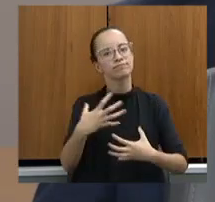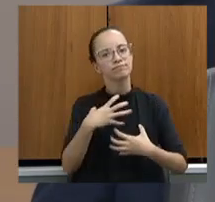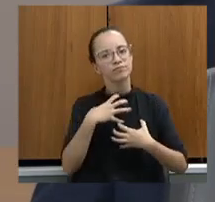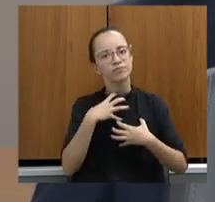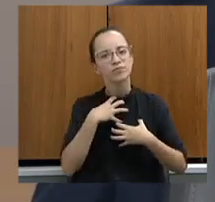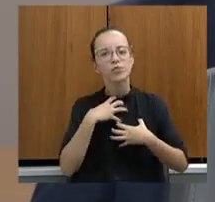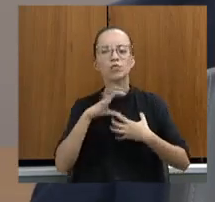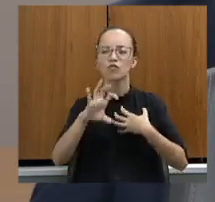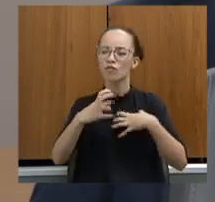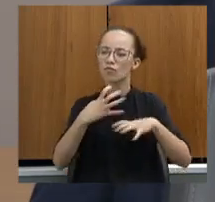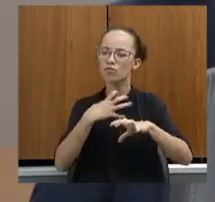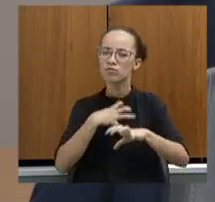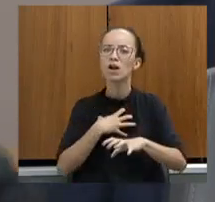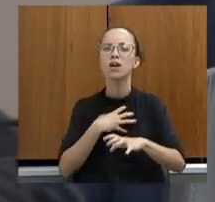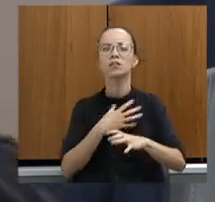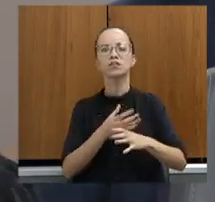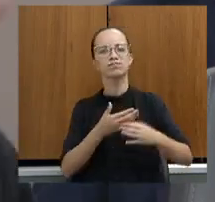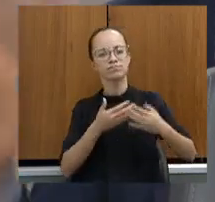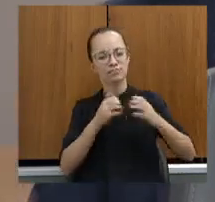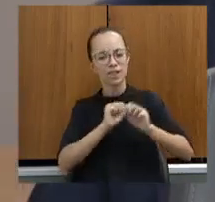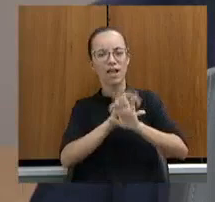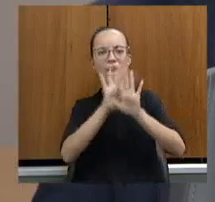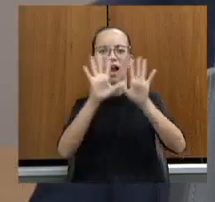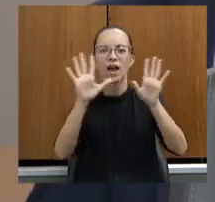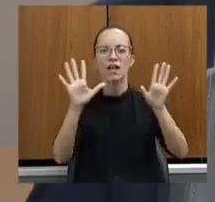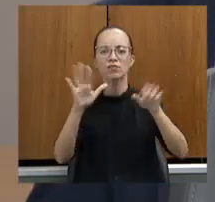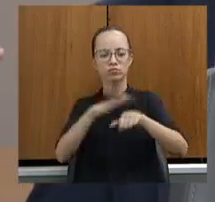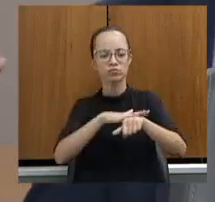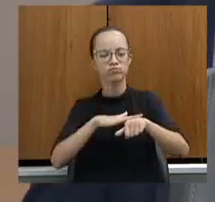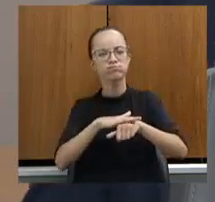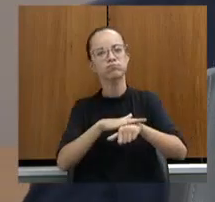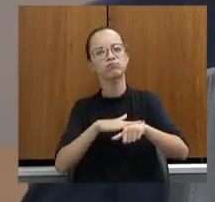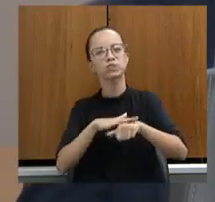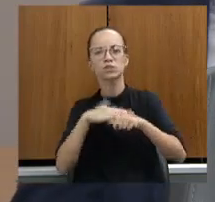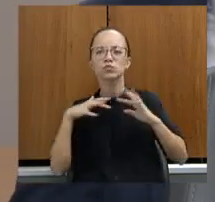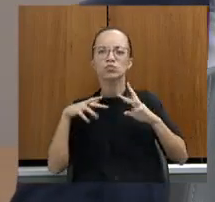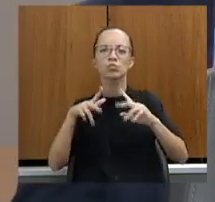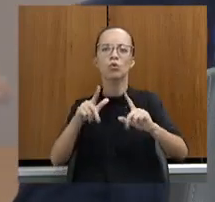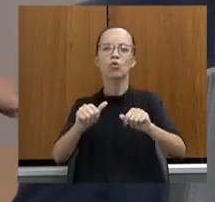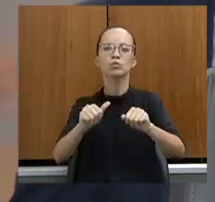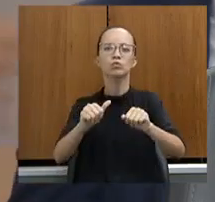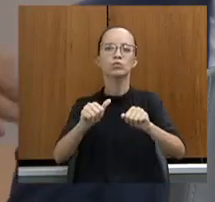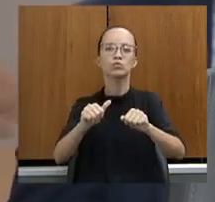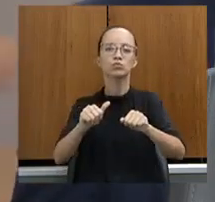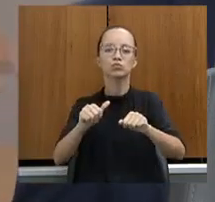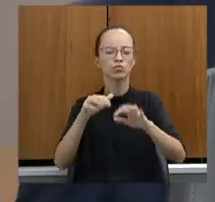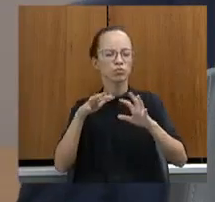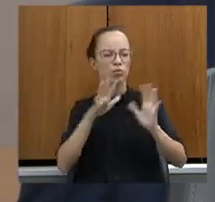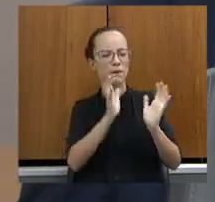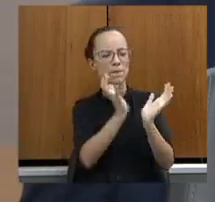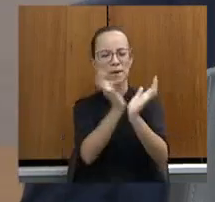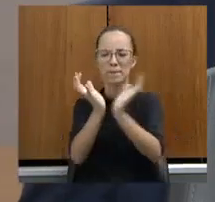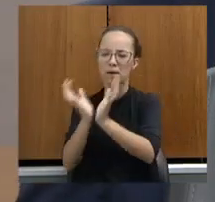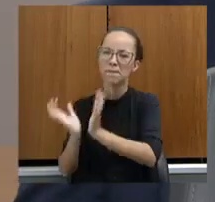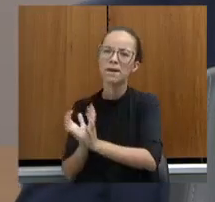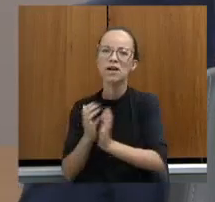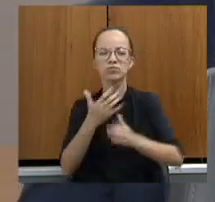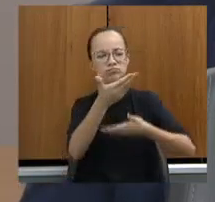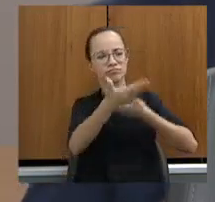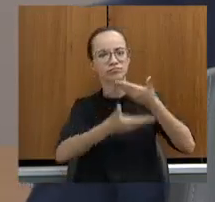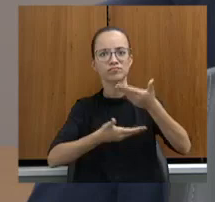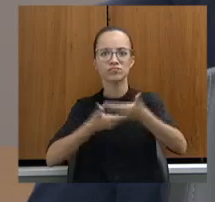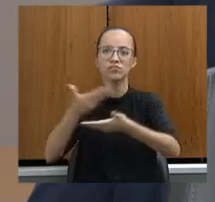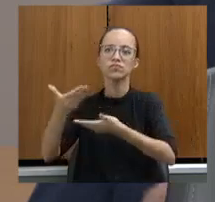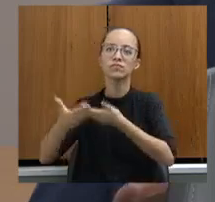Clara de coração aberto conversando com todas com todas com todas os segmentos da casa na